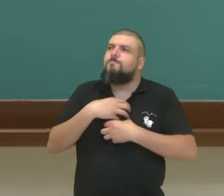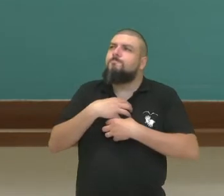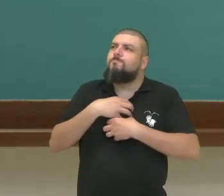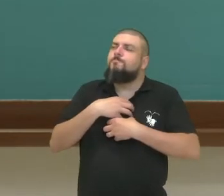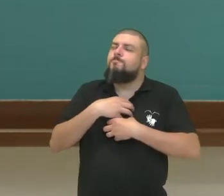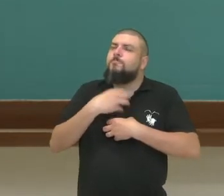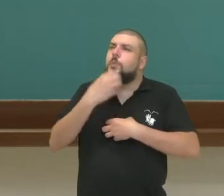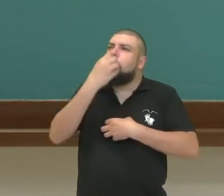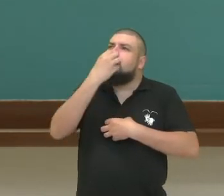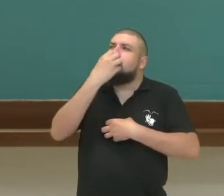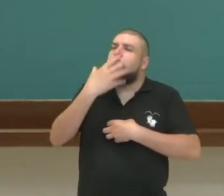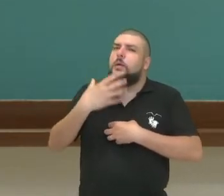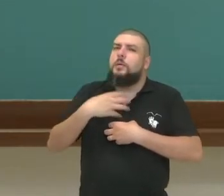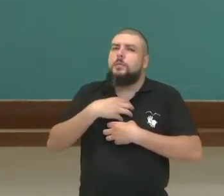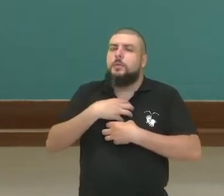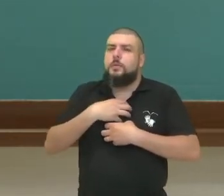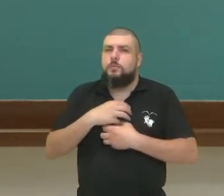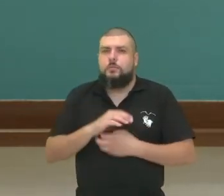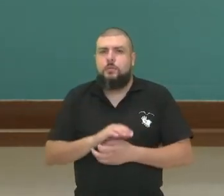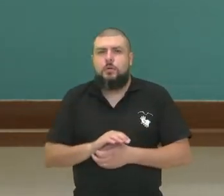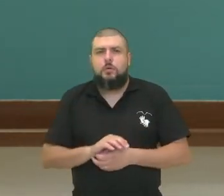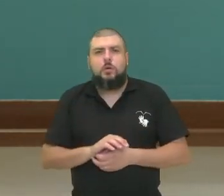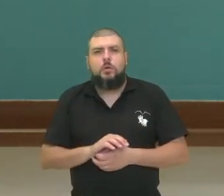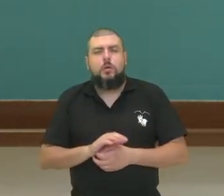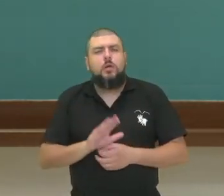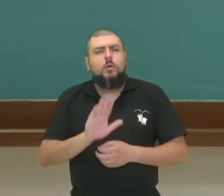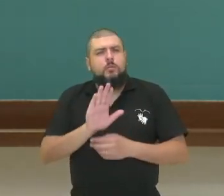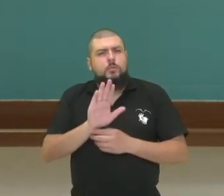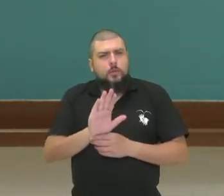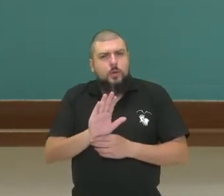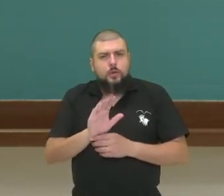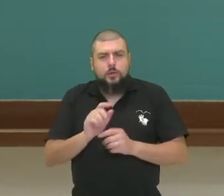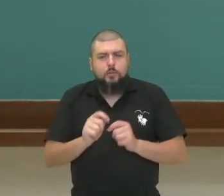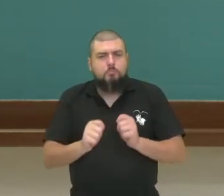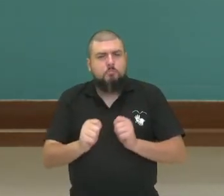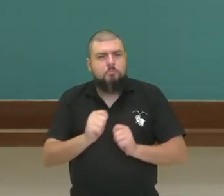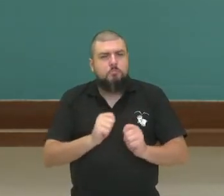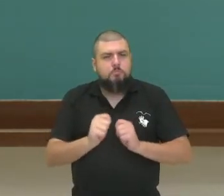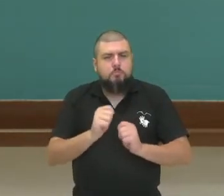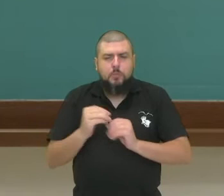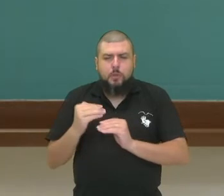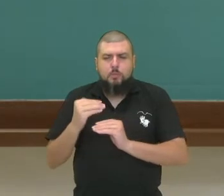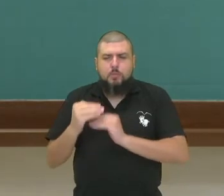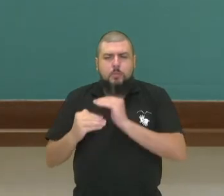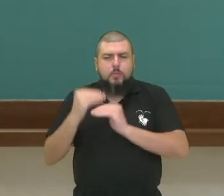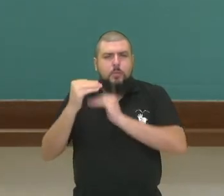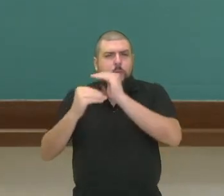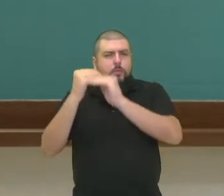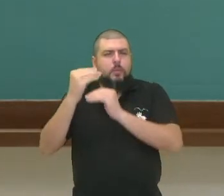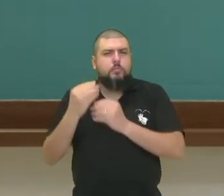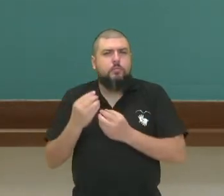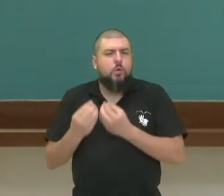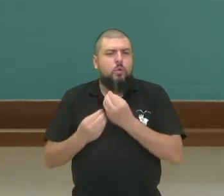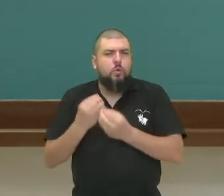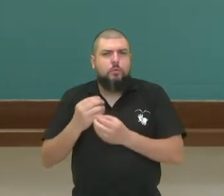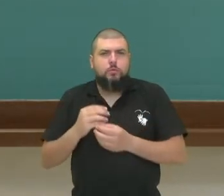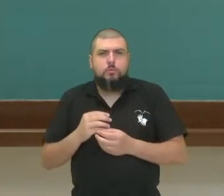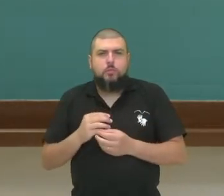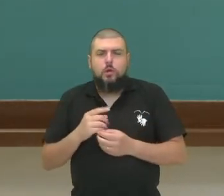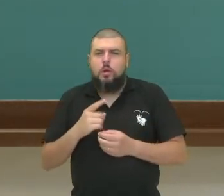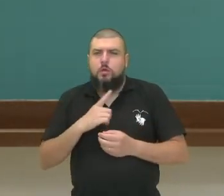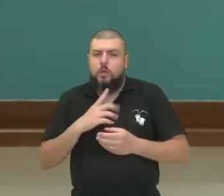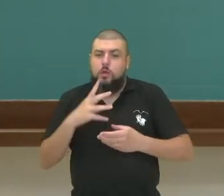propaganda, propriamente. O que que explica o crescimento econômico brasileiro? Bom, a combinação de fatores internos e